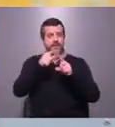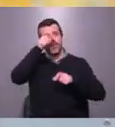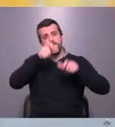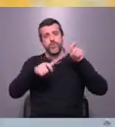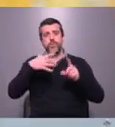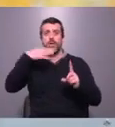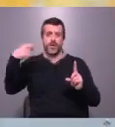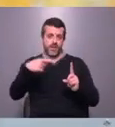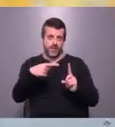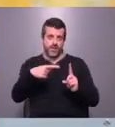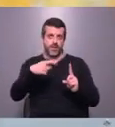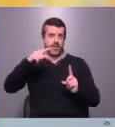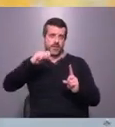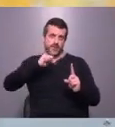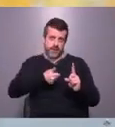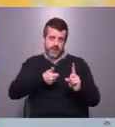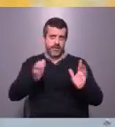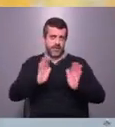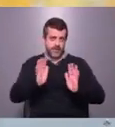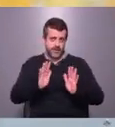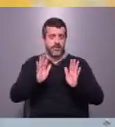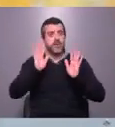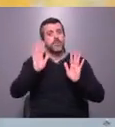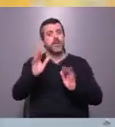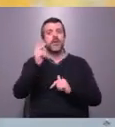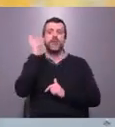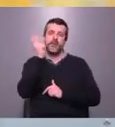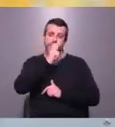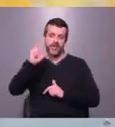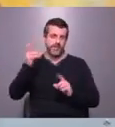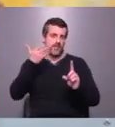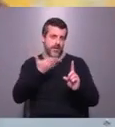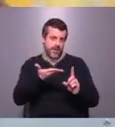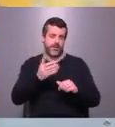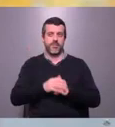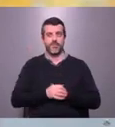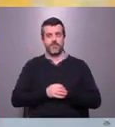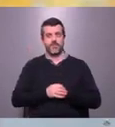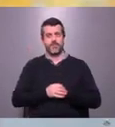him might not perish, but have eternal life.